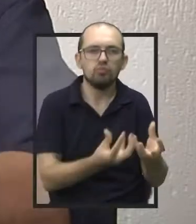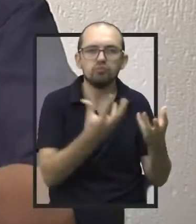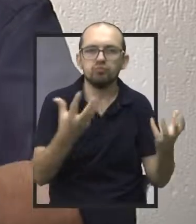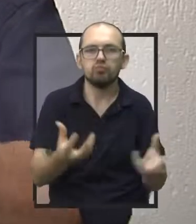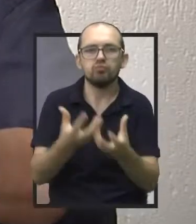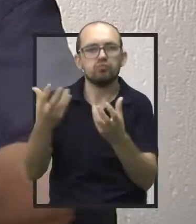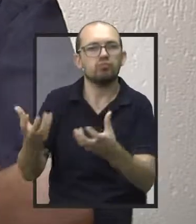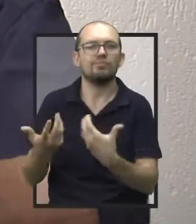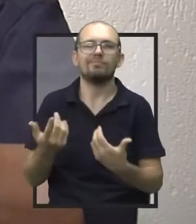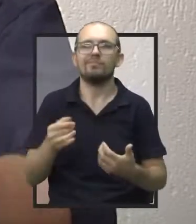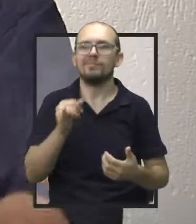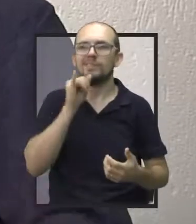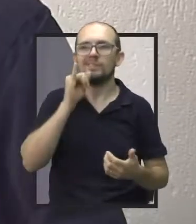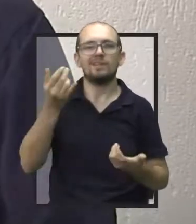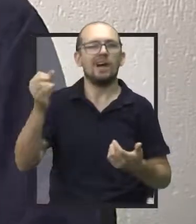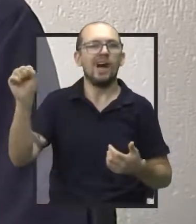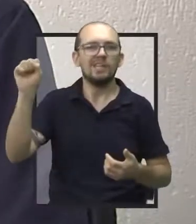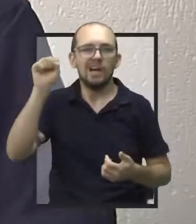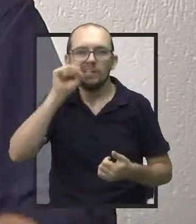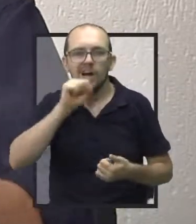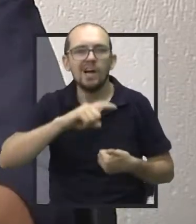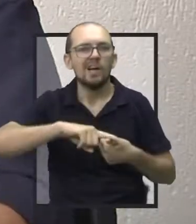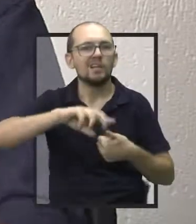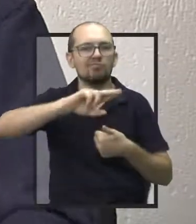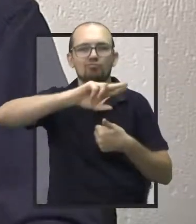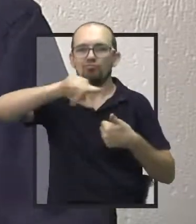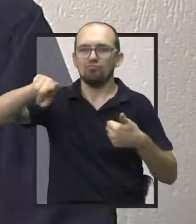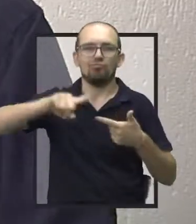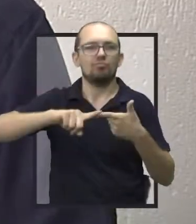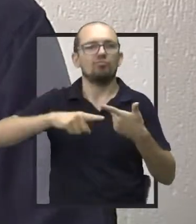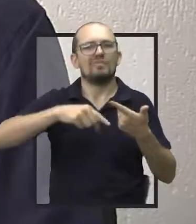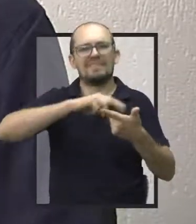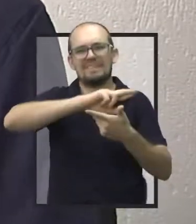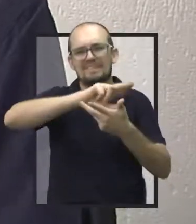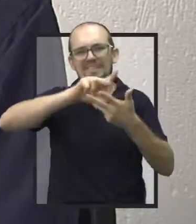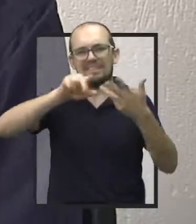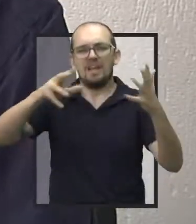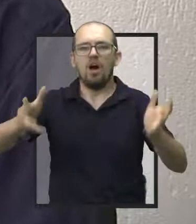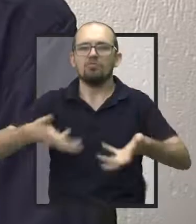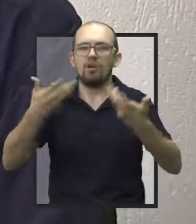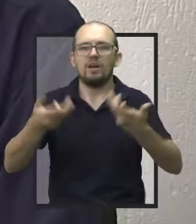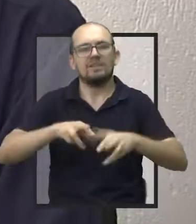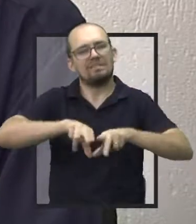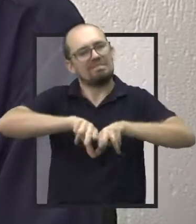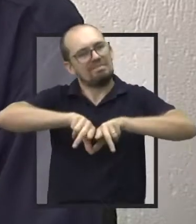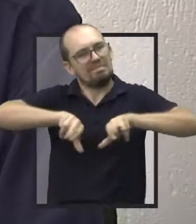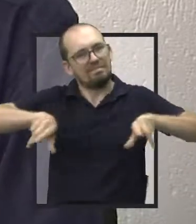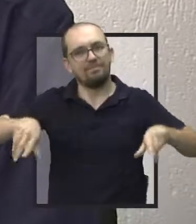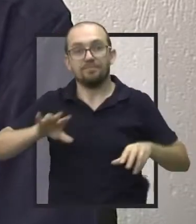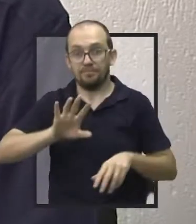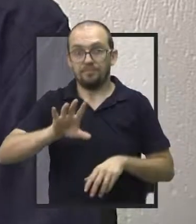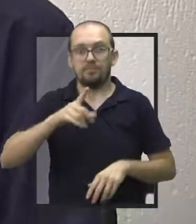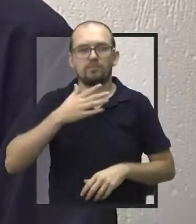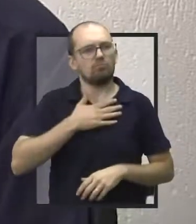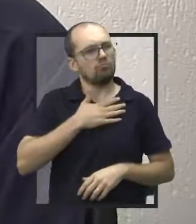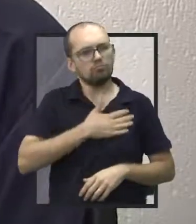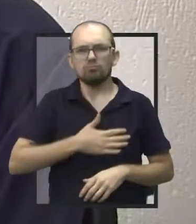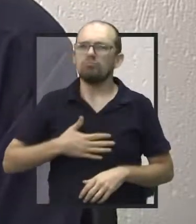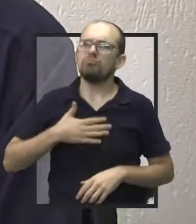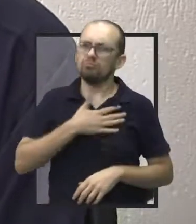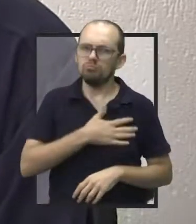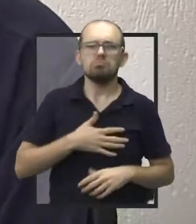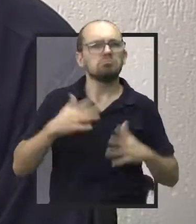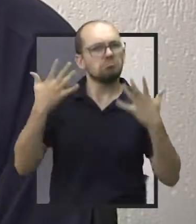alidada legumes leguminosas legumes e verduras nós produzimos na verdade então eu fiquei satisfeito e